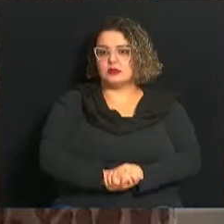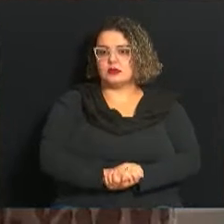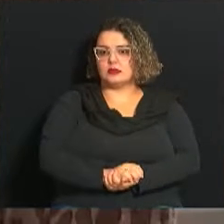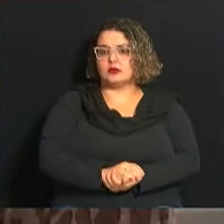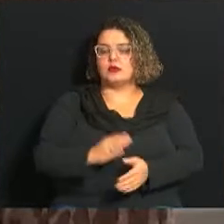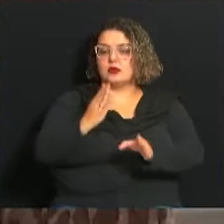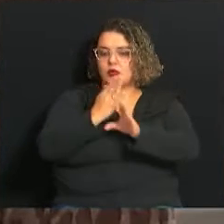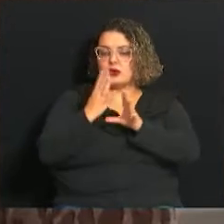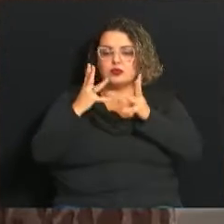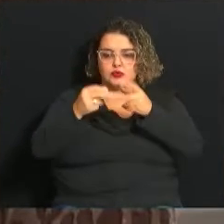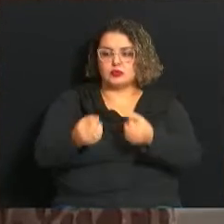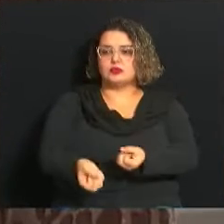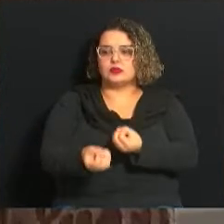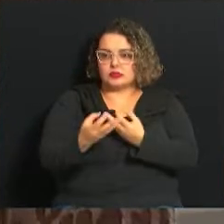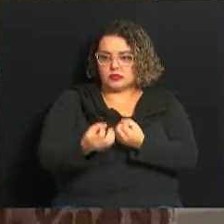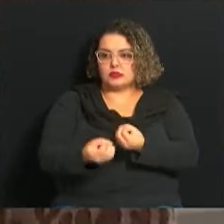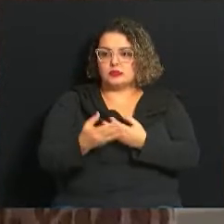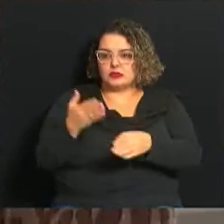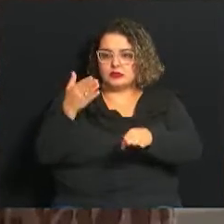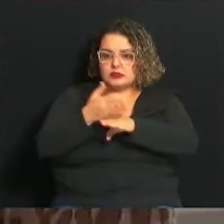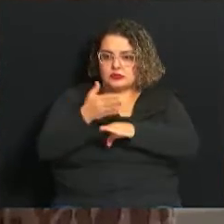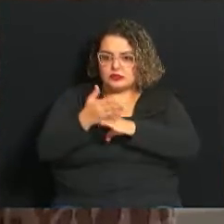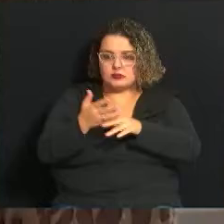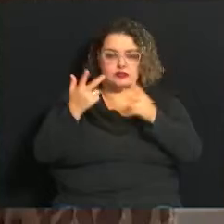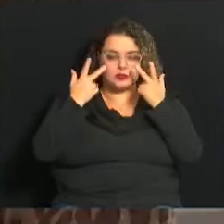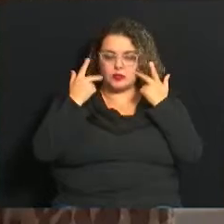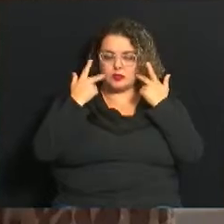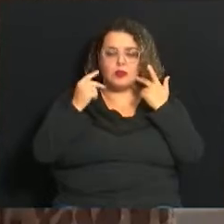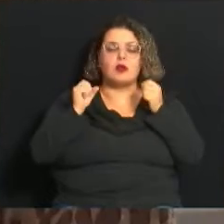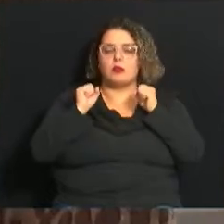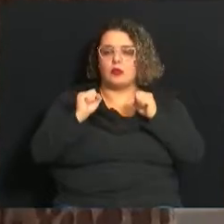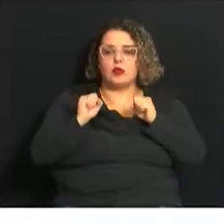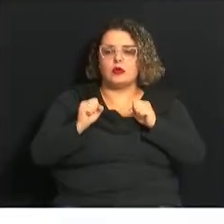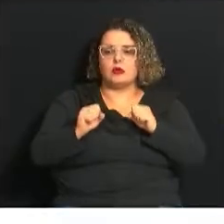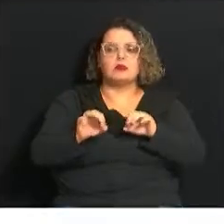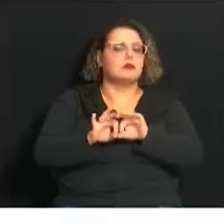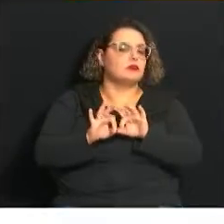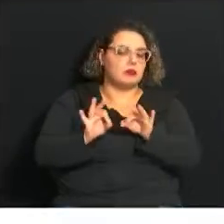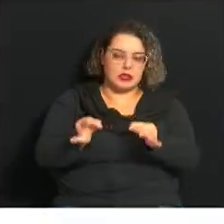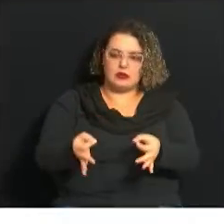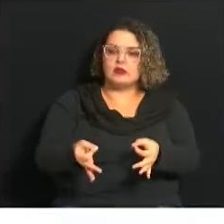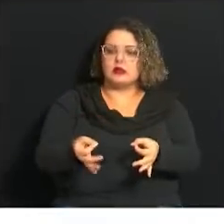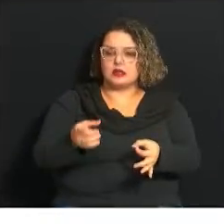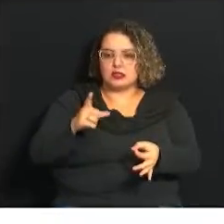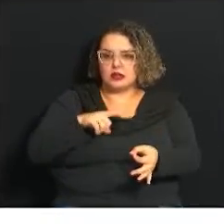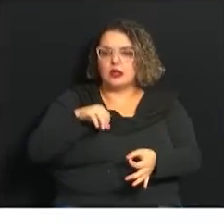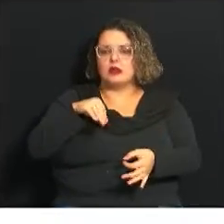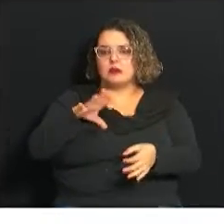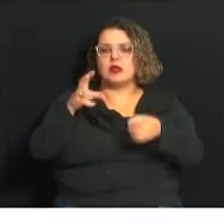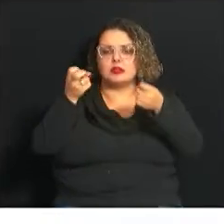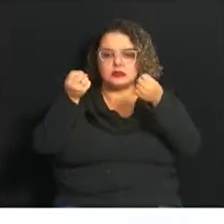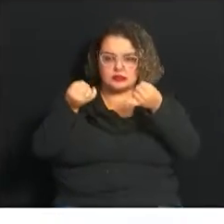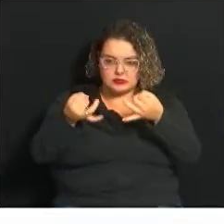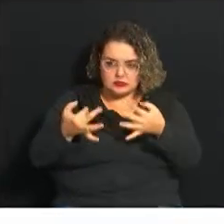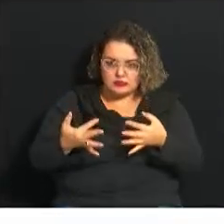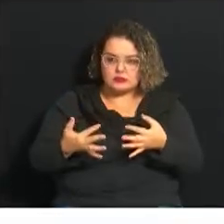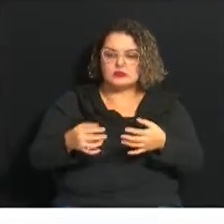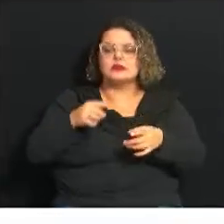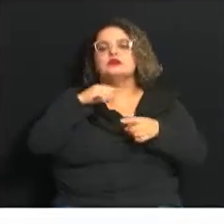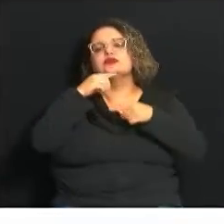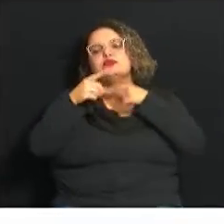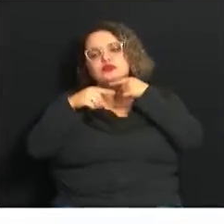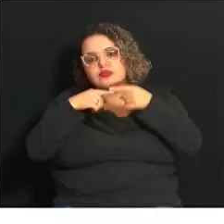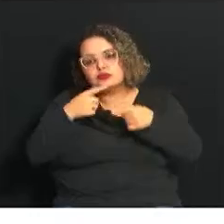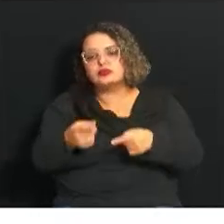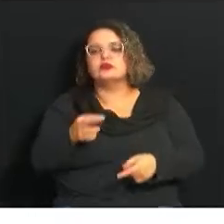todas as informações, quem acessar, tranquilo, pode... Perfeitamente, lá tem mais orientações, tem algumas dúvidas,